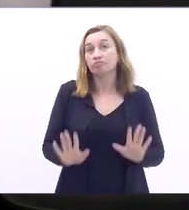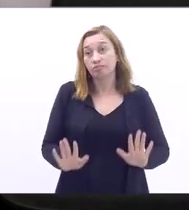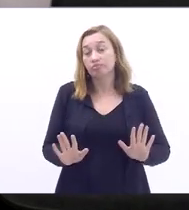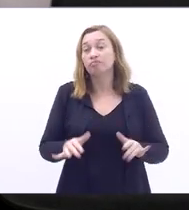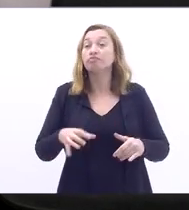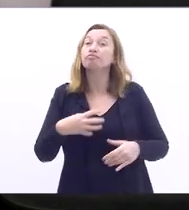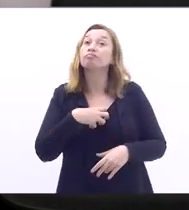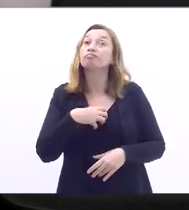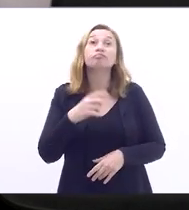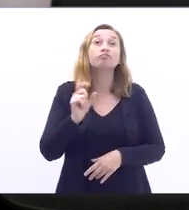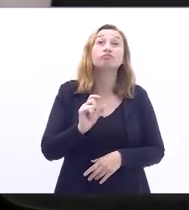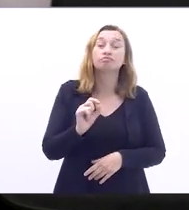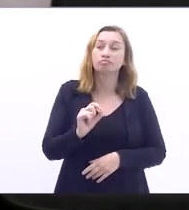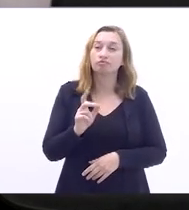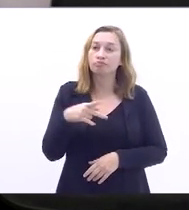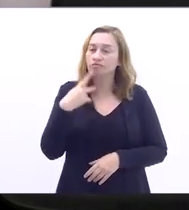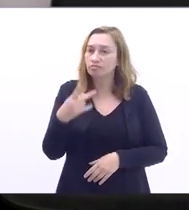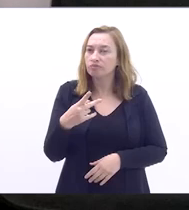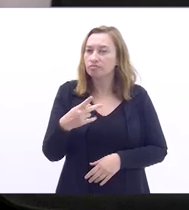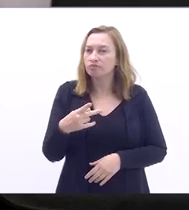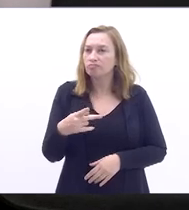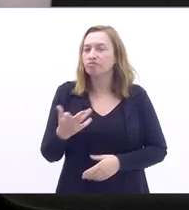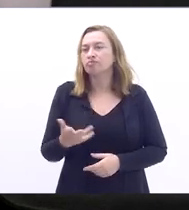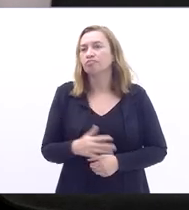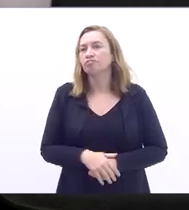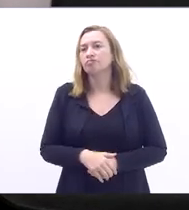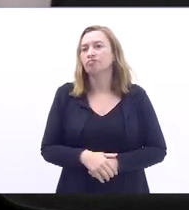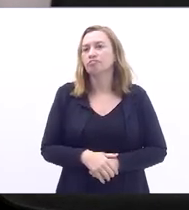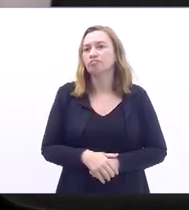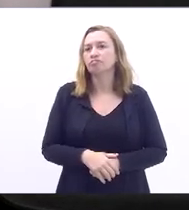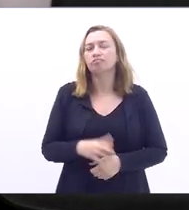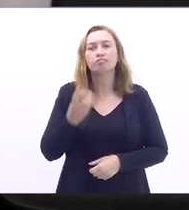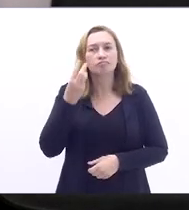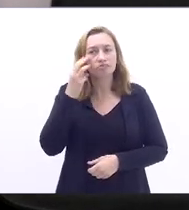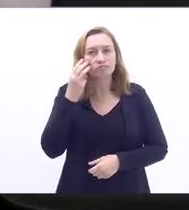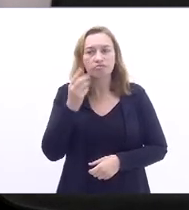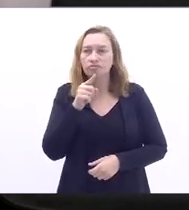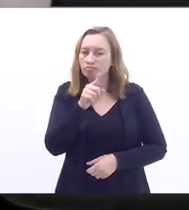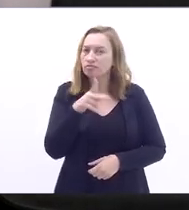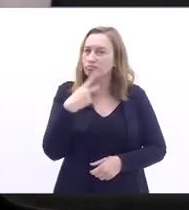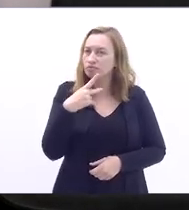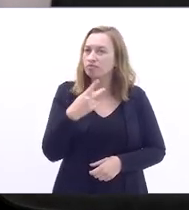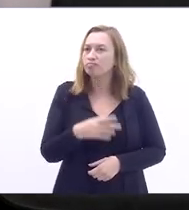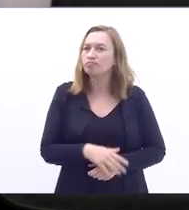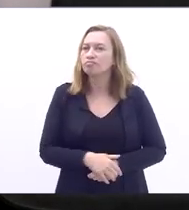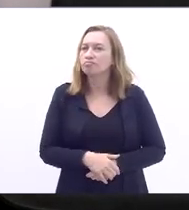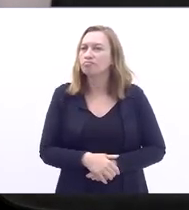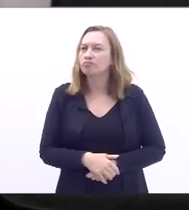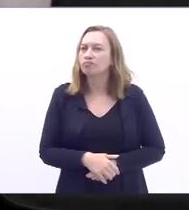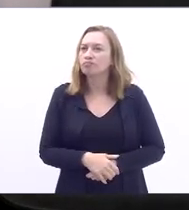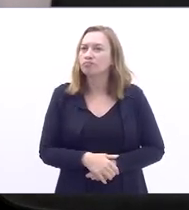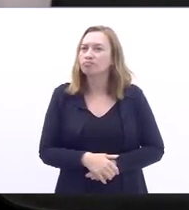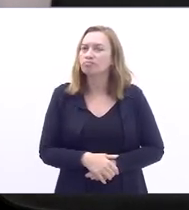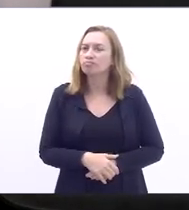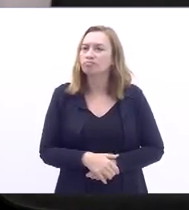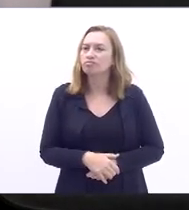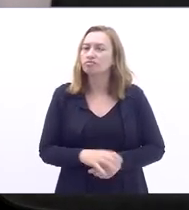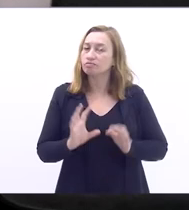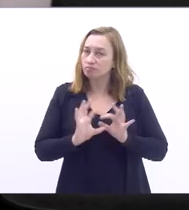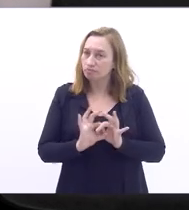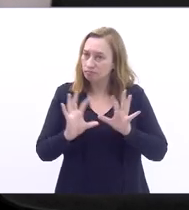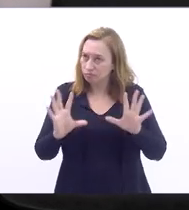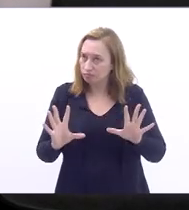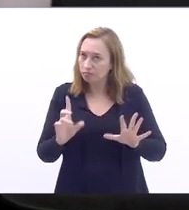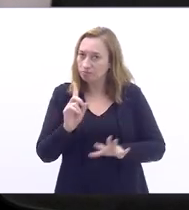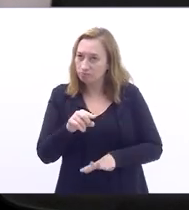sentido é colocado isso vou fazer até a menção não é waldeck que você falou da questão da Autonomia